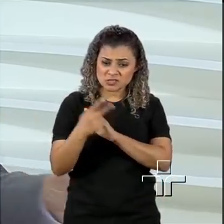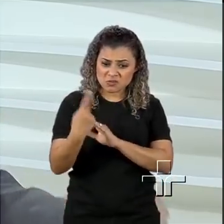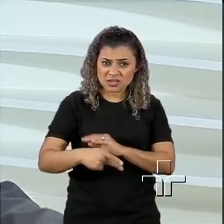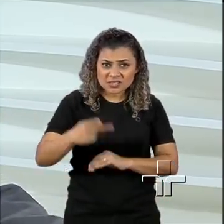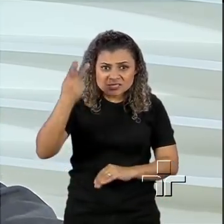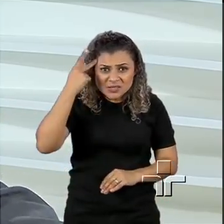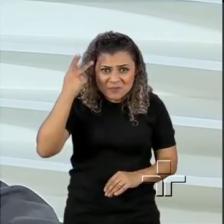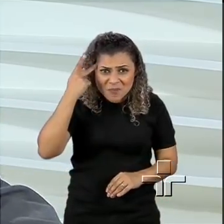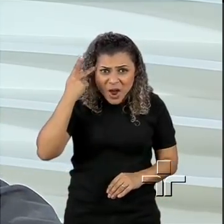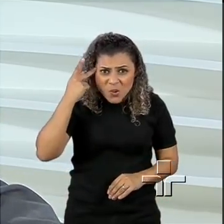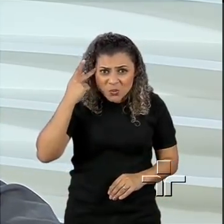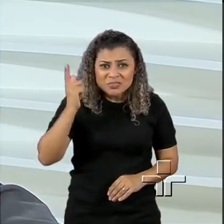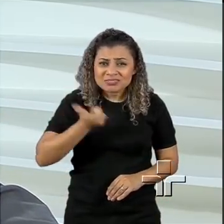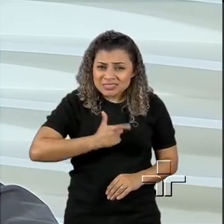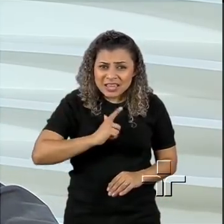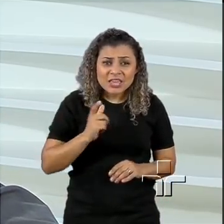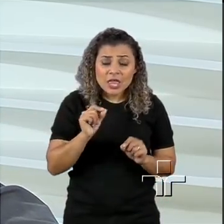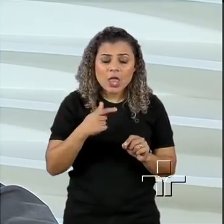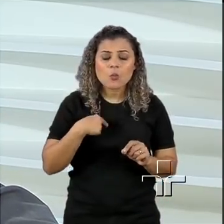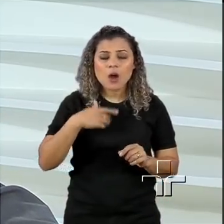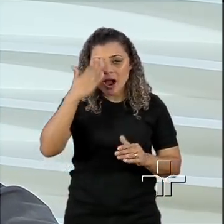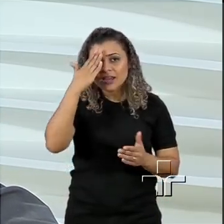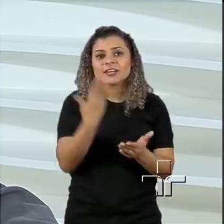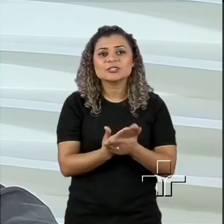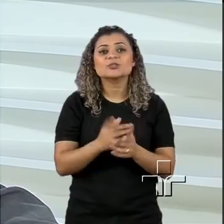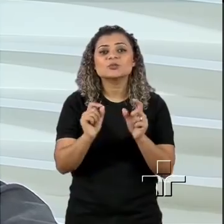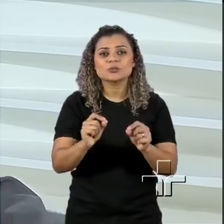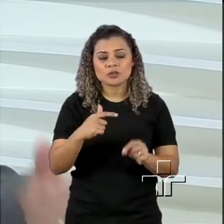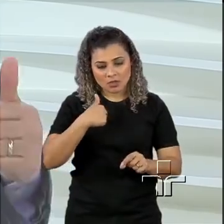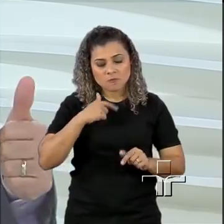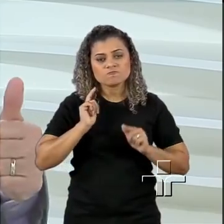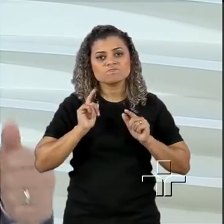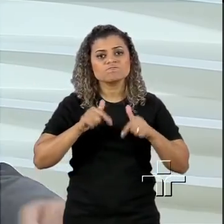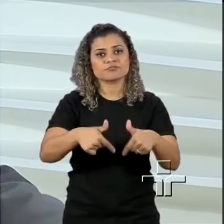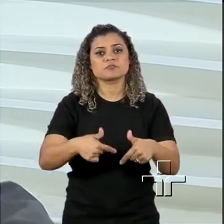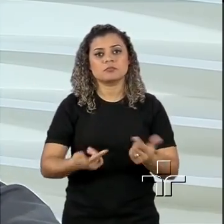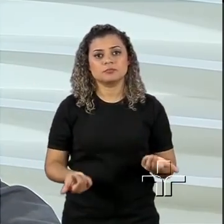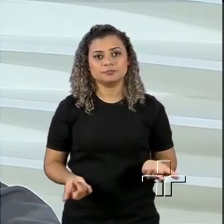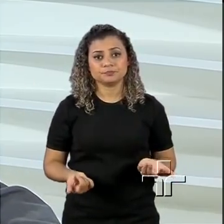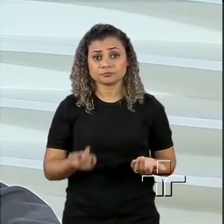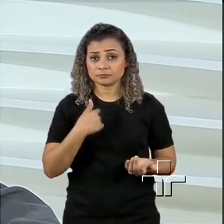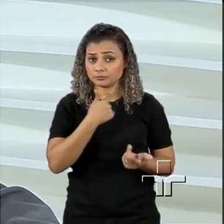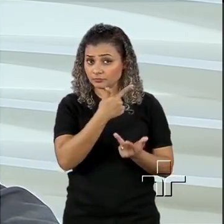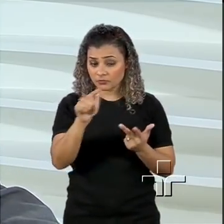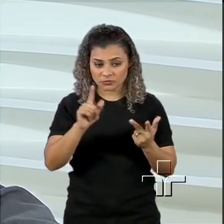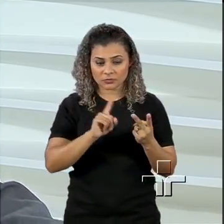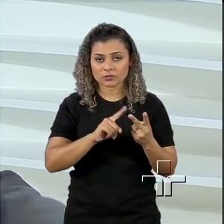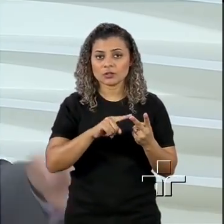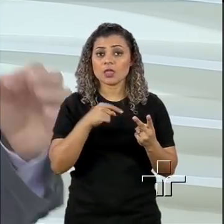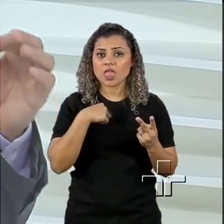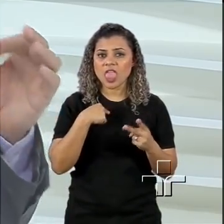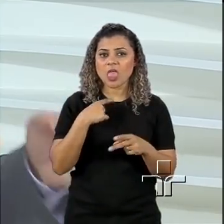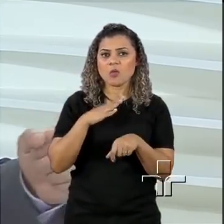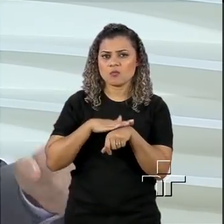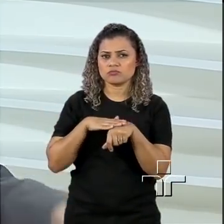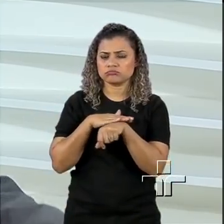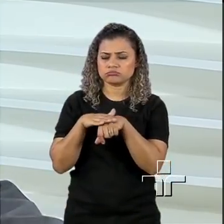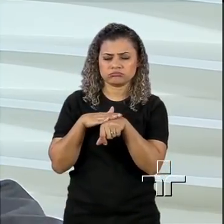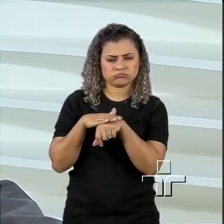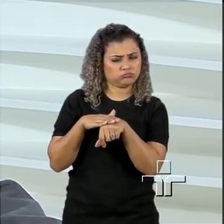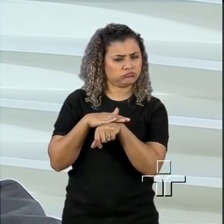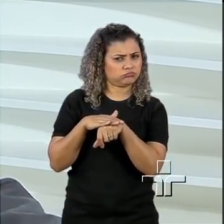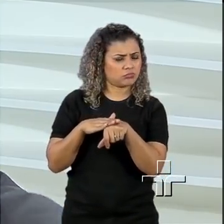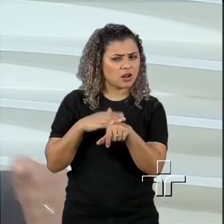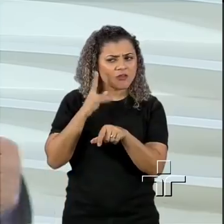forma sistêmica, é que me dá a garantia da possibilidade de falar disso. Uma outra coisa, quando eu dialogo com os fiscais de